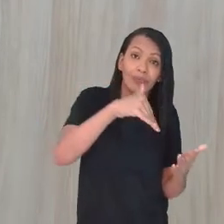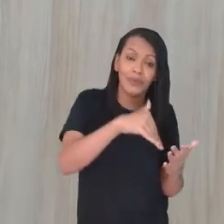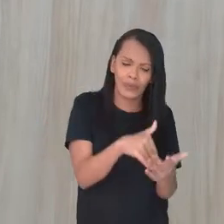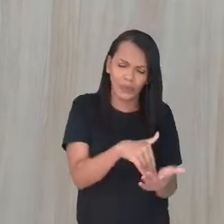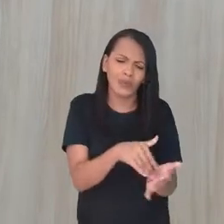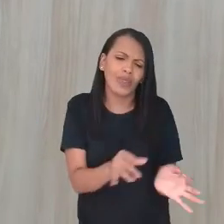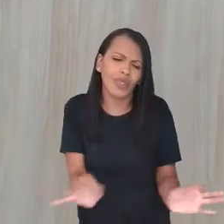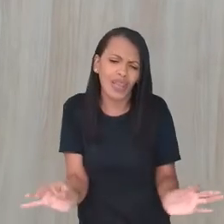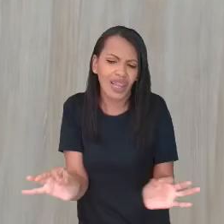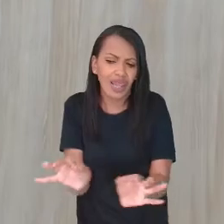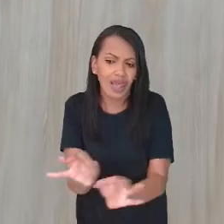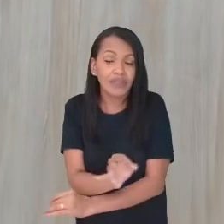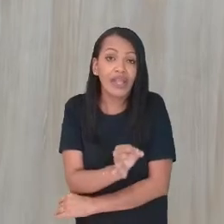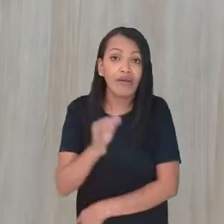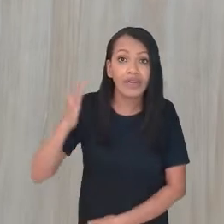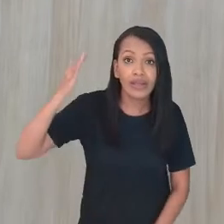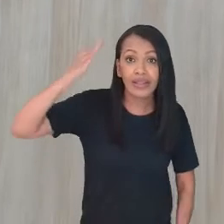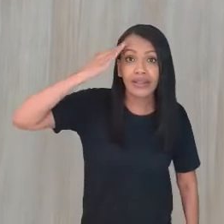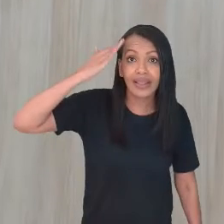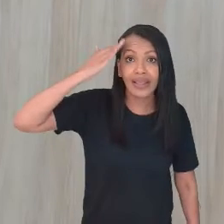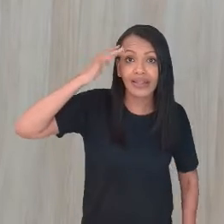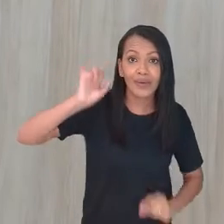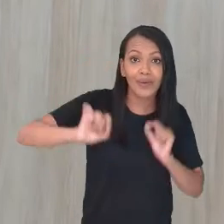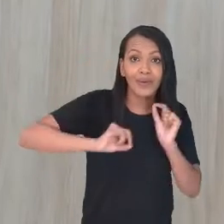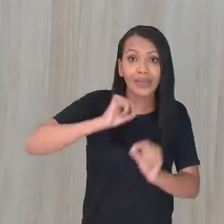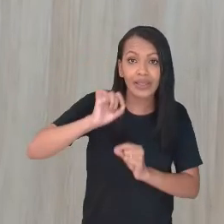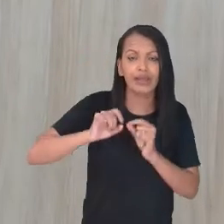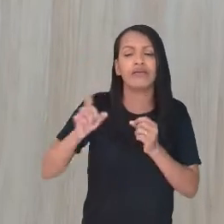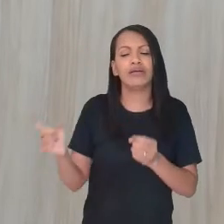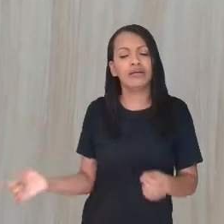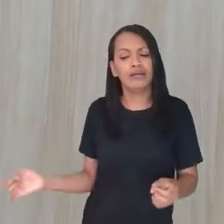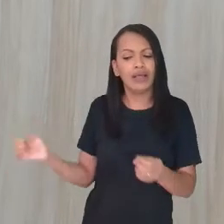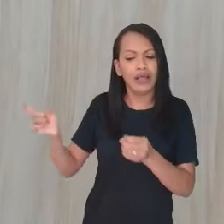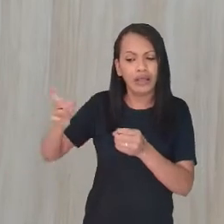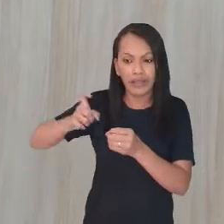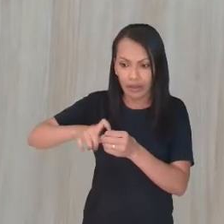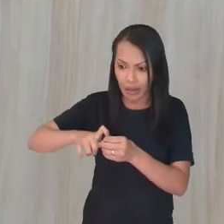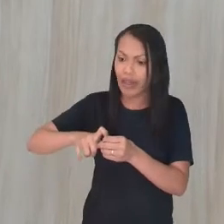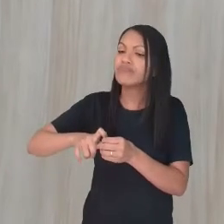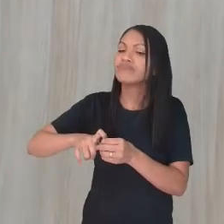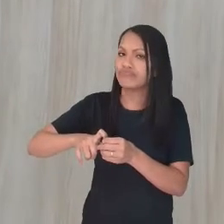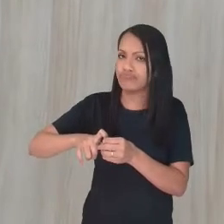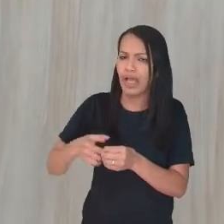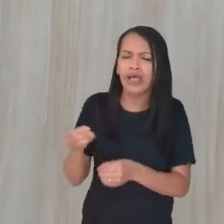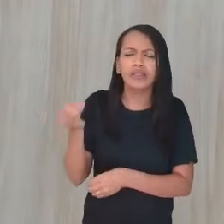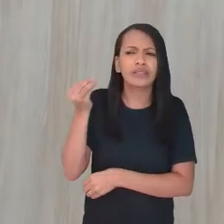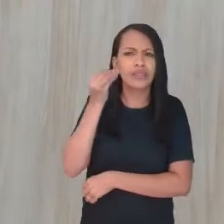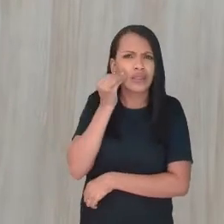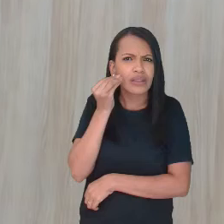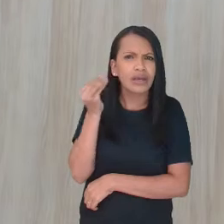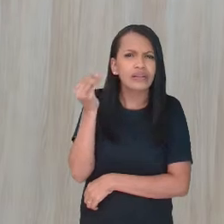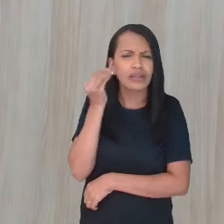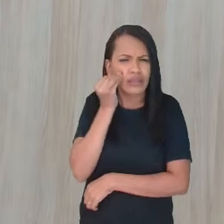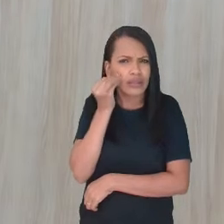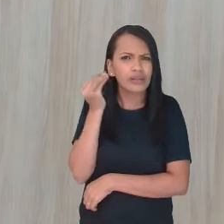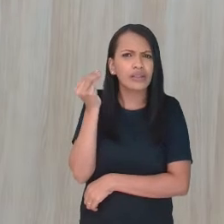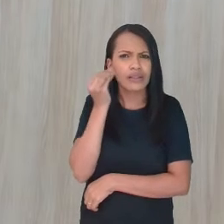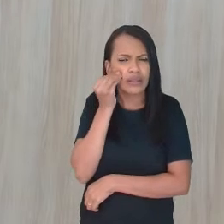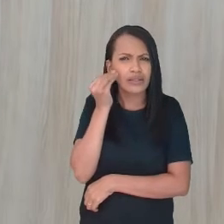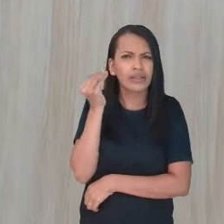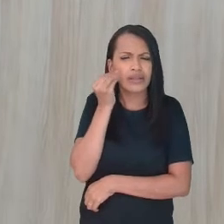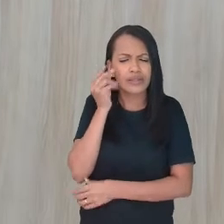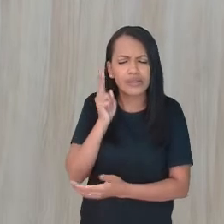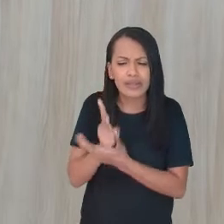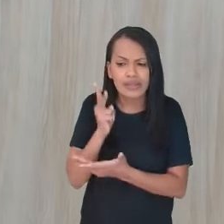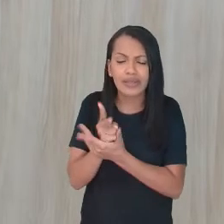processo, a gente vai entender que o recomeço faz parte do alcançar do objetivo.